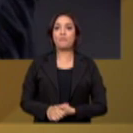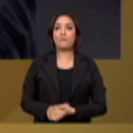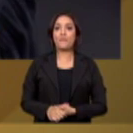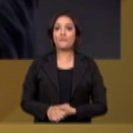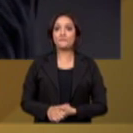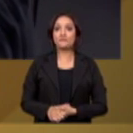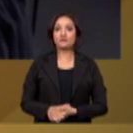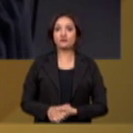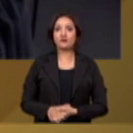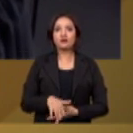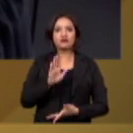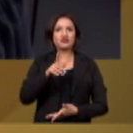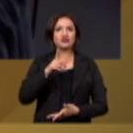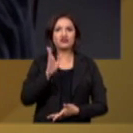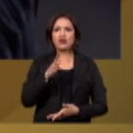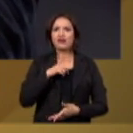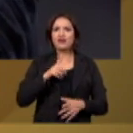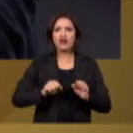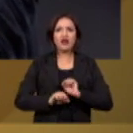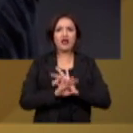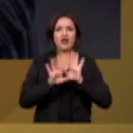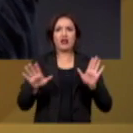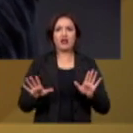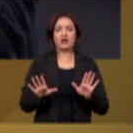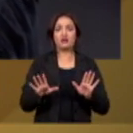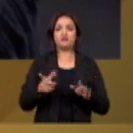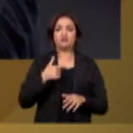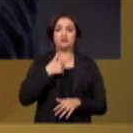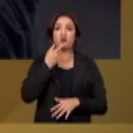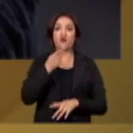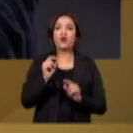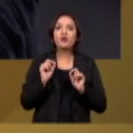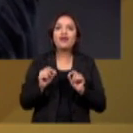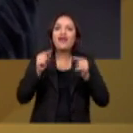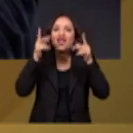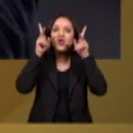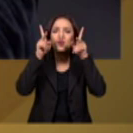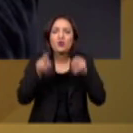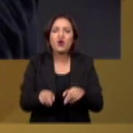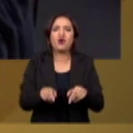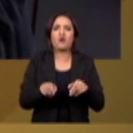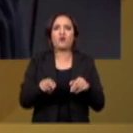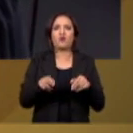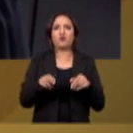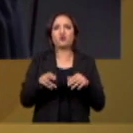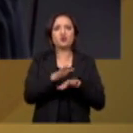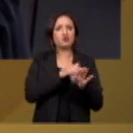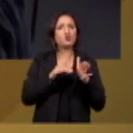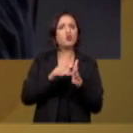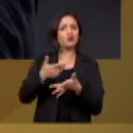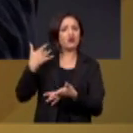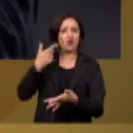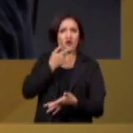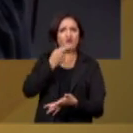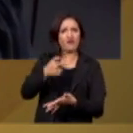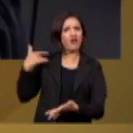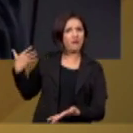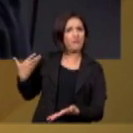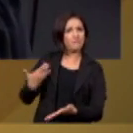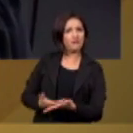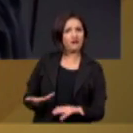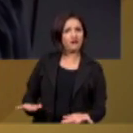oi maurício exato exatamente em cima do que mencionei até que não